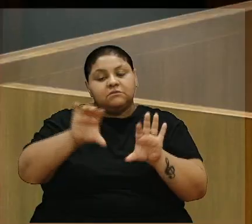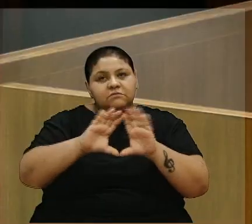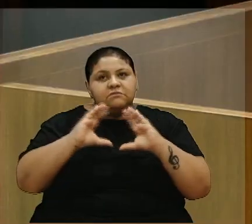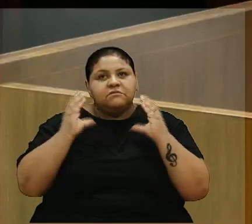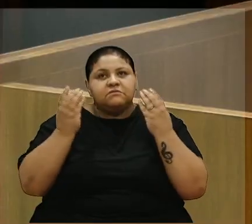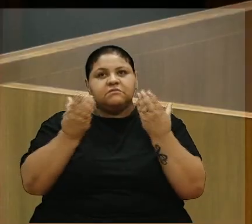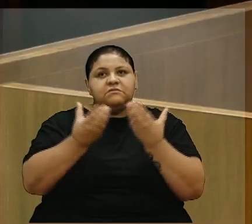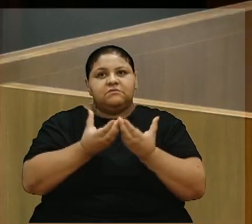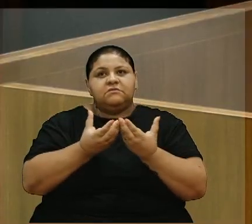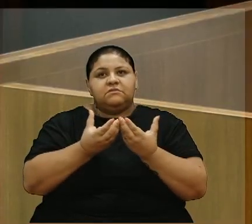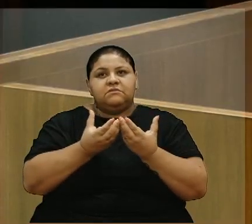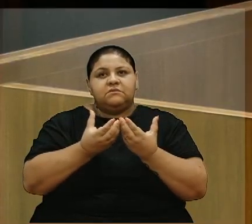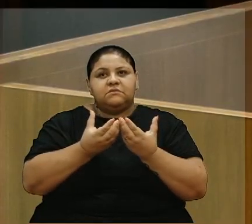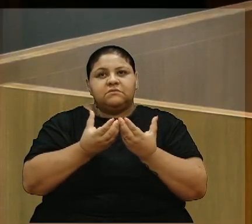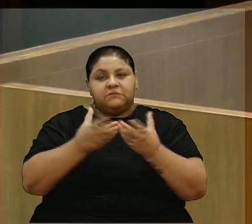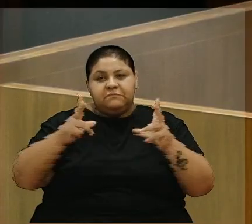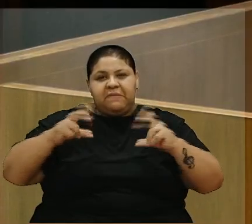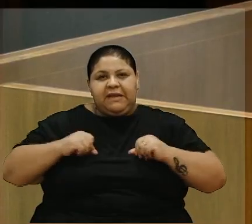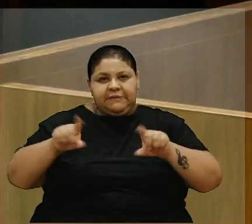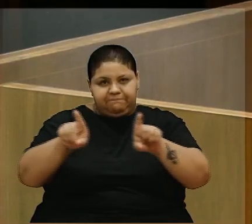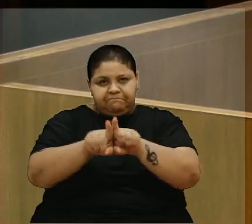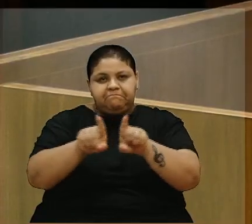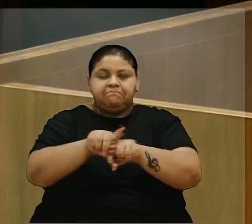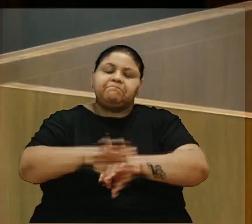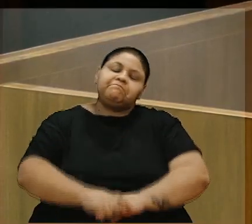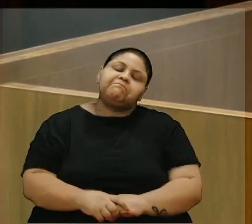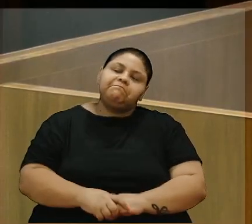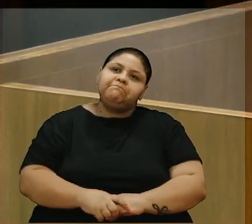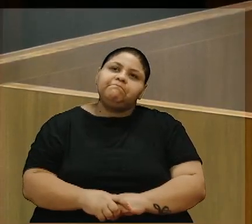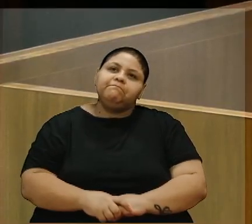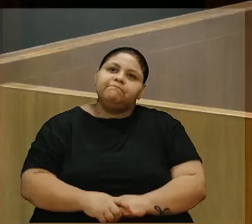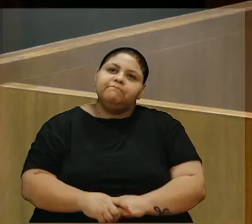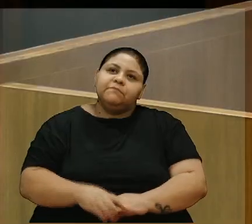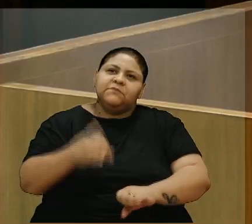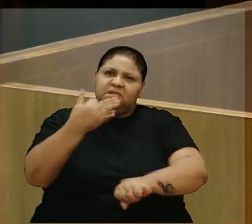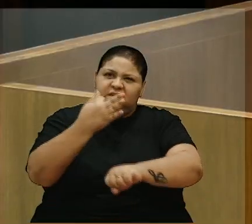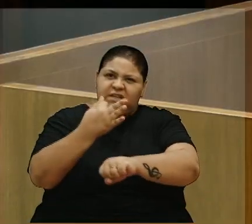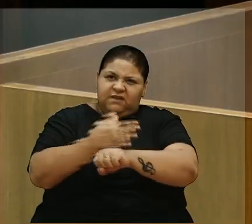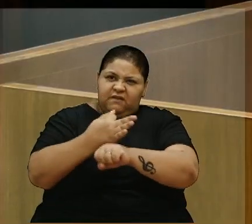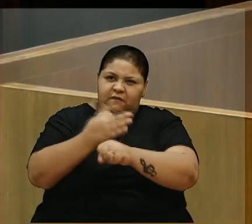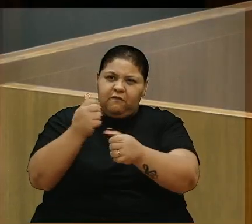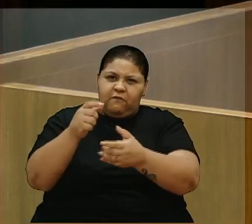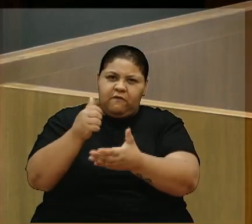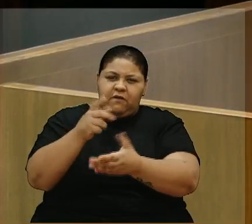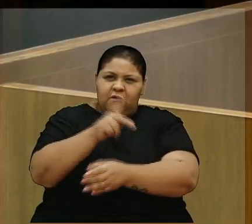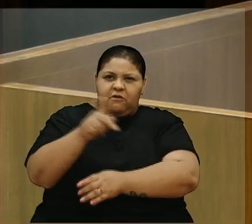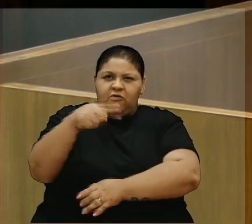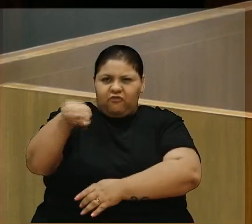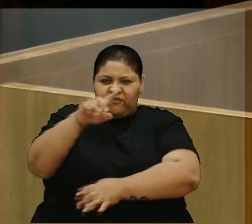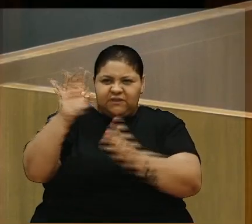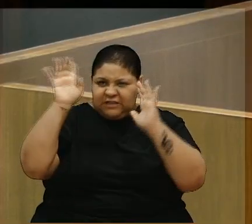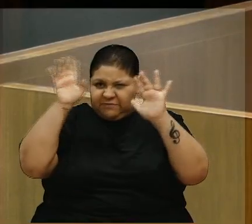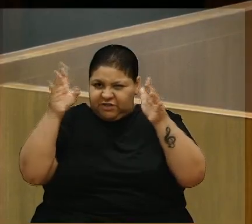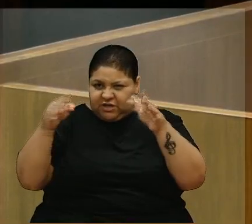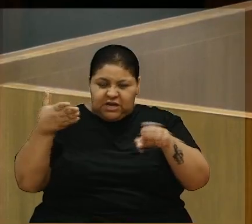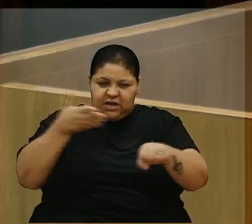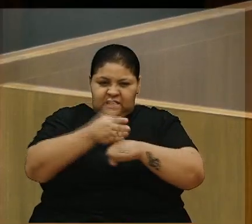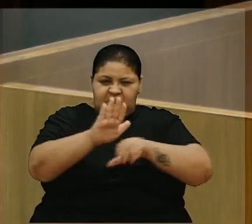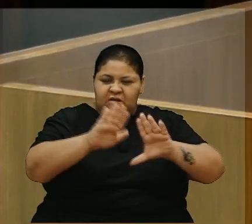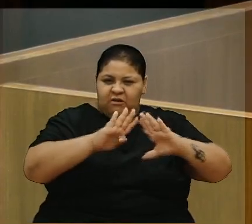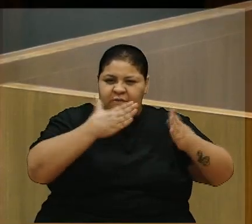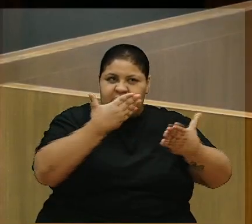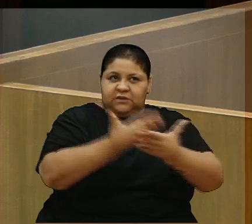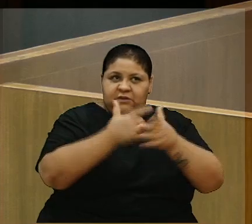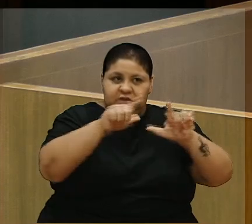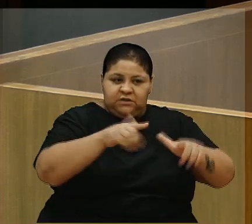nossos pais, as mesmas merecem. Falta de professores. Vocês já imaginaram entrar numa escola, numa sala de